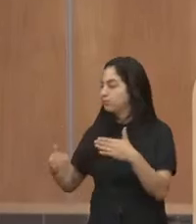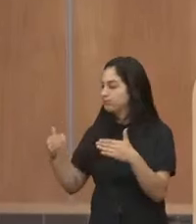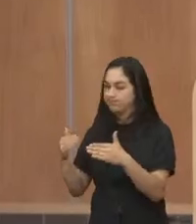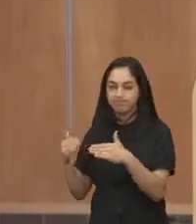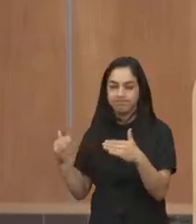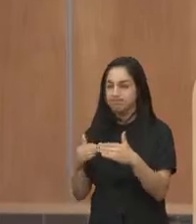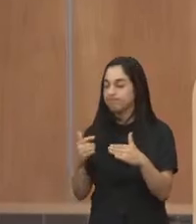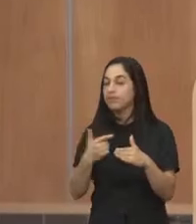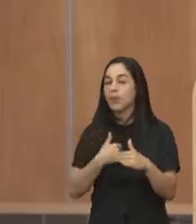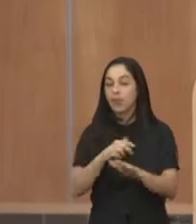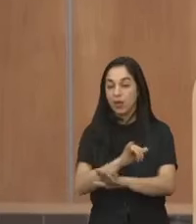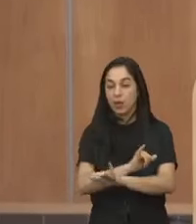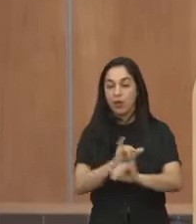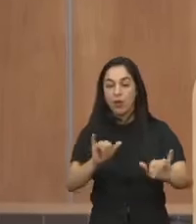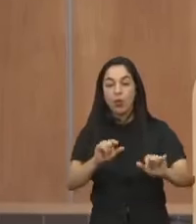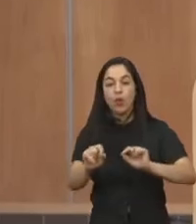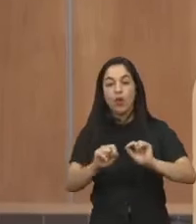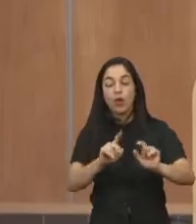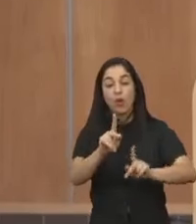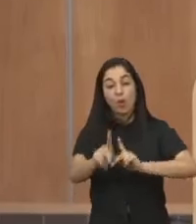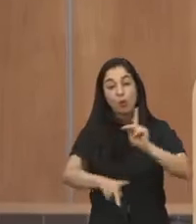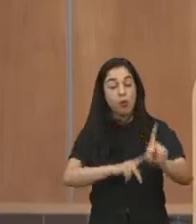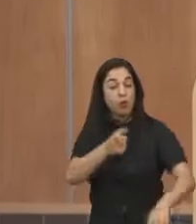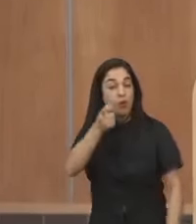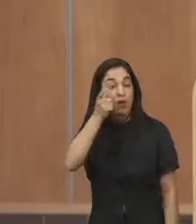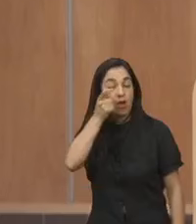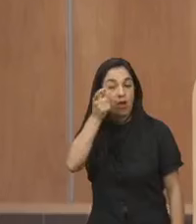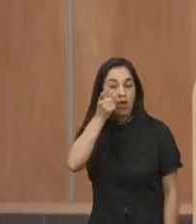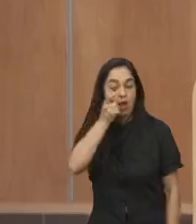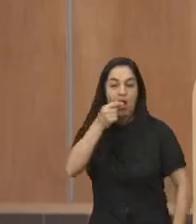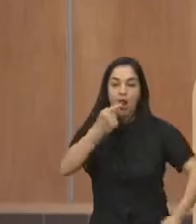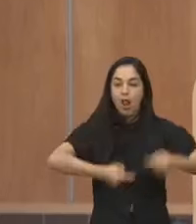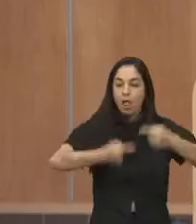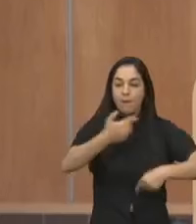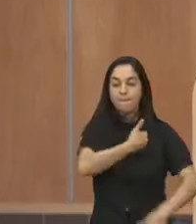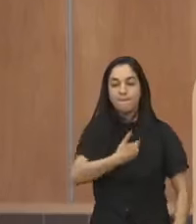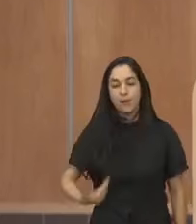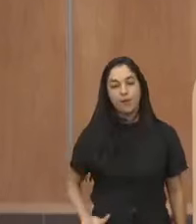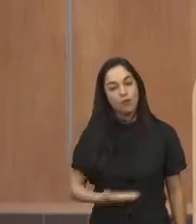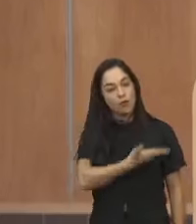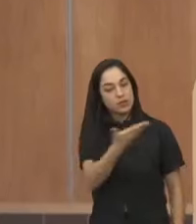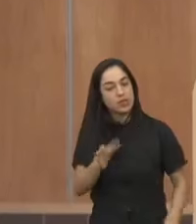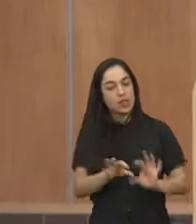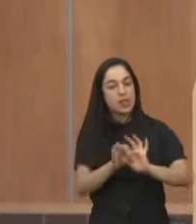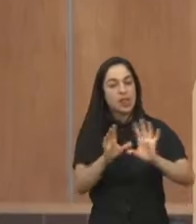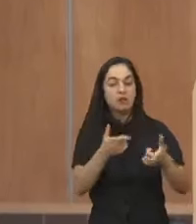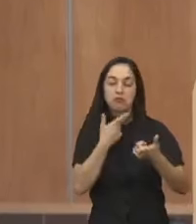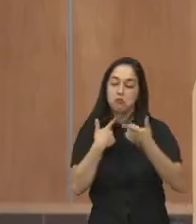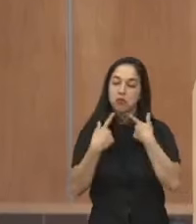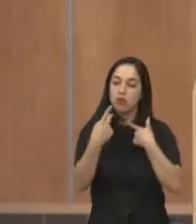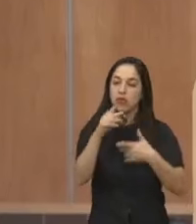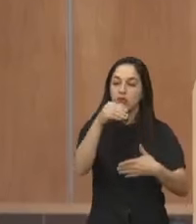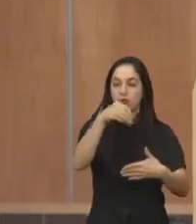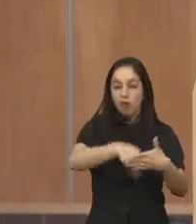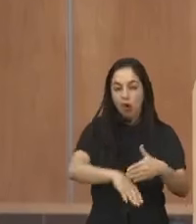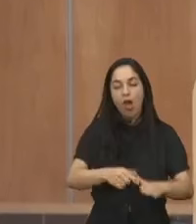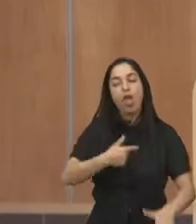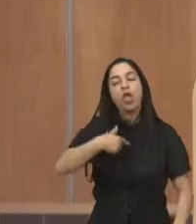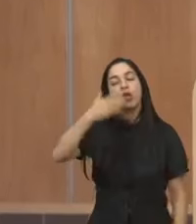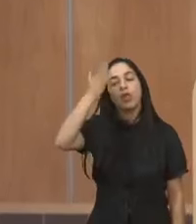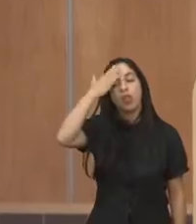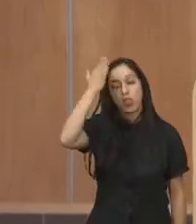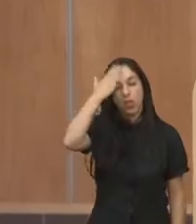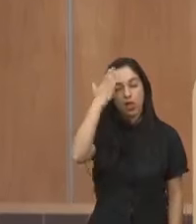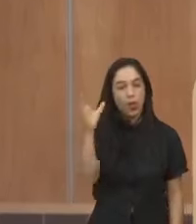aqui que é importante, que a população acompanhe o debate público. Os senhores têm toda a liberdade para votar como vocês preferirem. E eu entendo também a posição